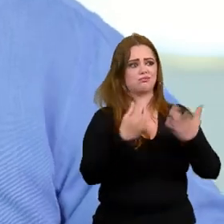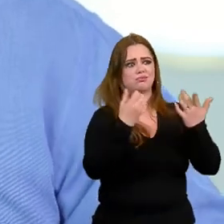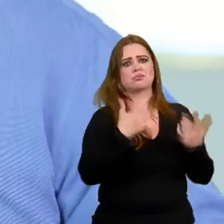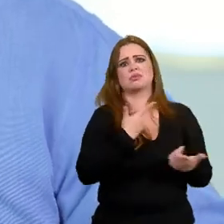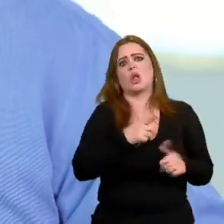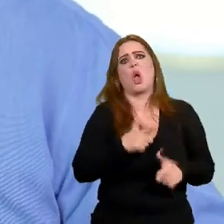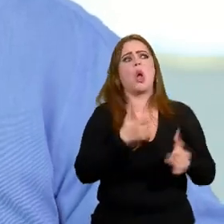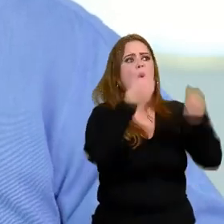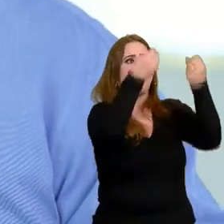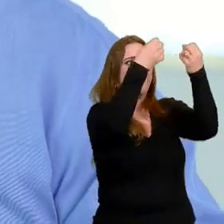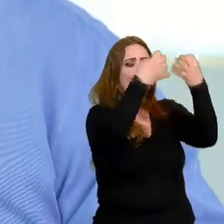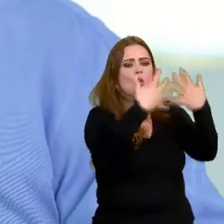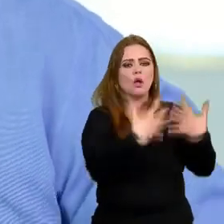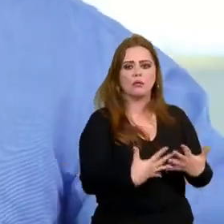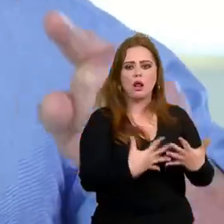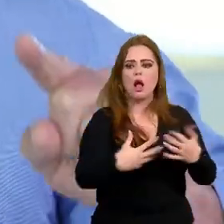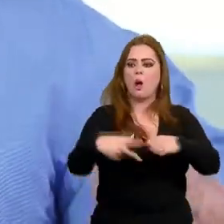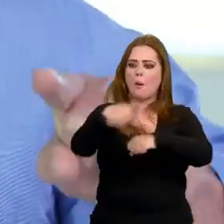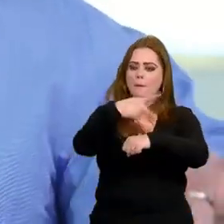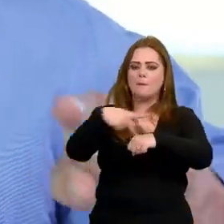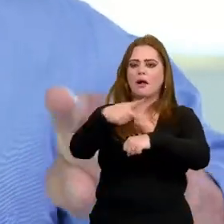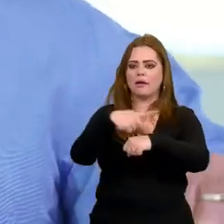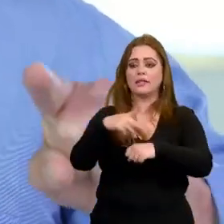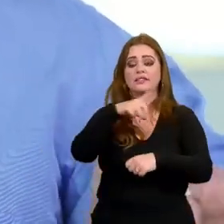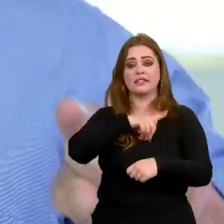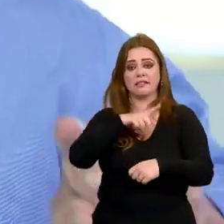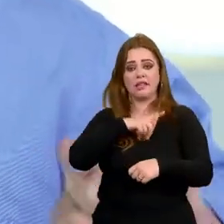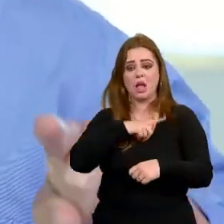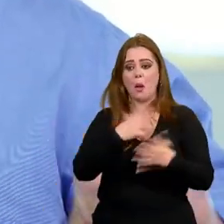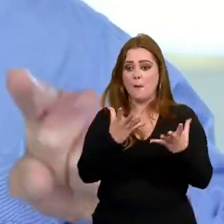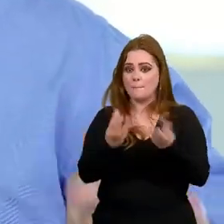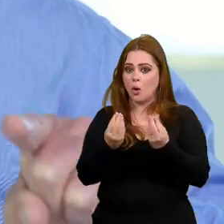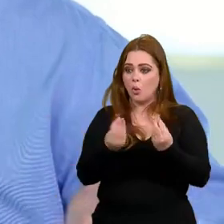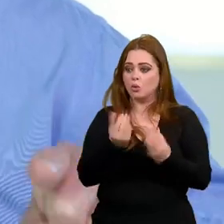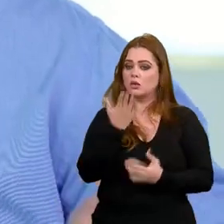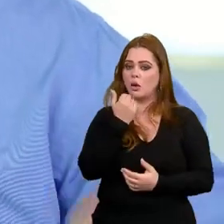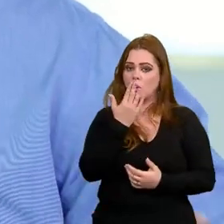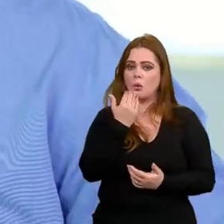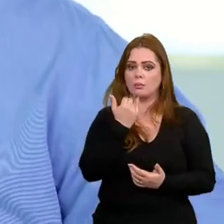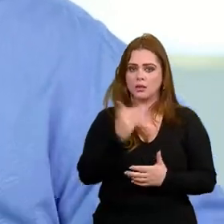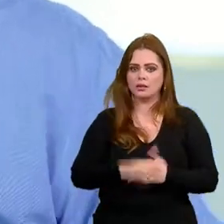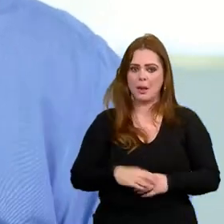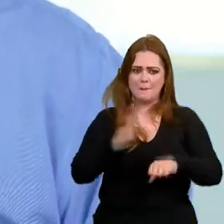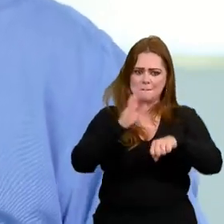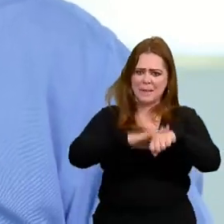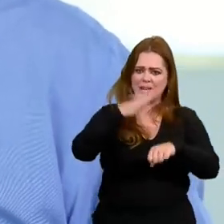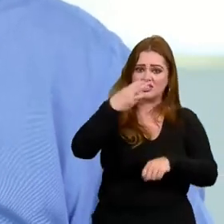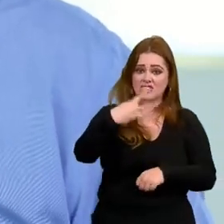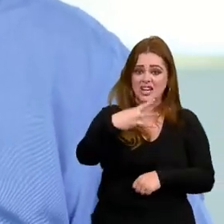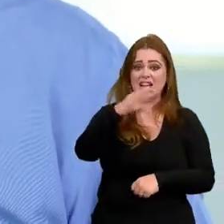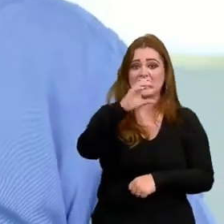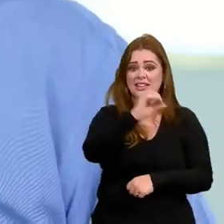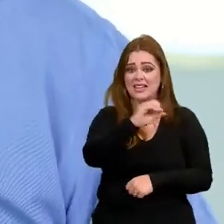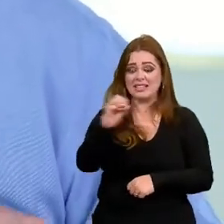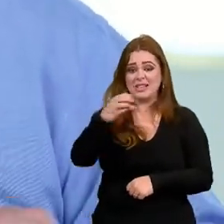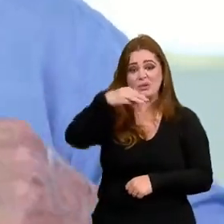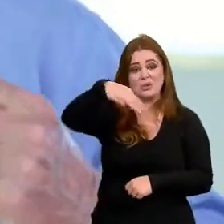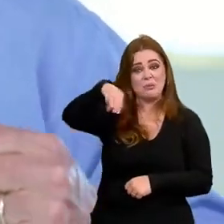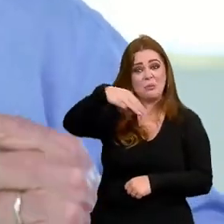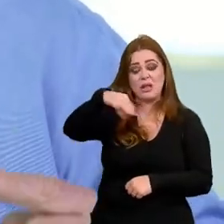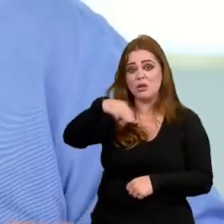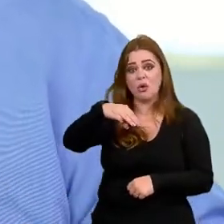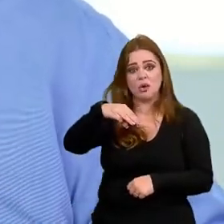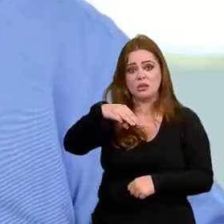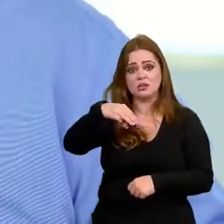a quantidade de comida que o Brasil produz, vai produzir esse ano mais de 300 milhões de toneladas de grão. O país que é o